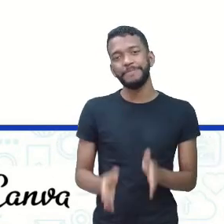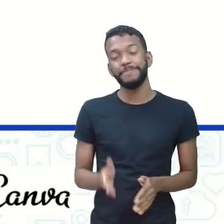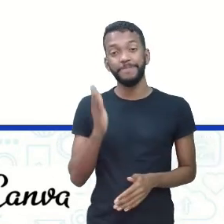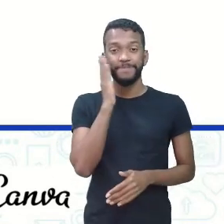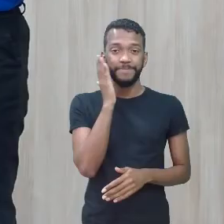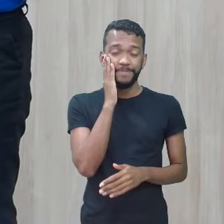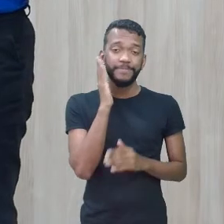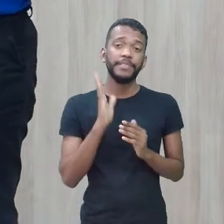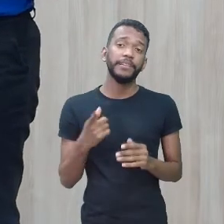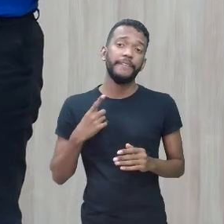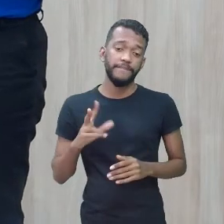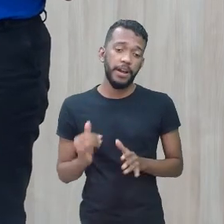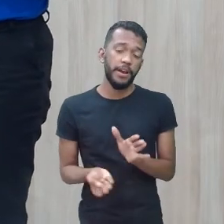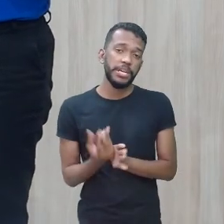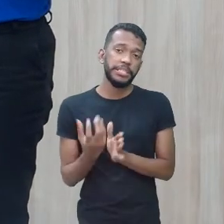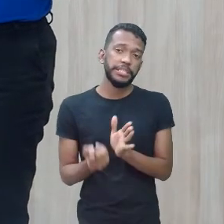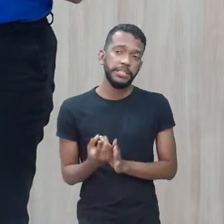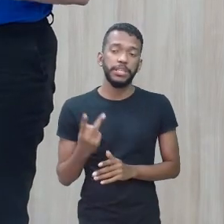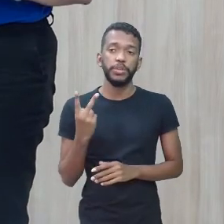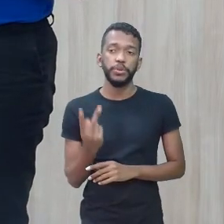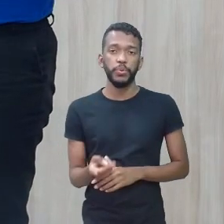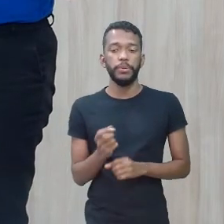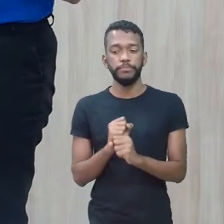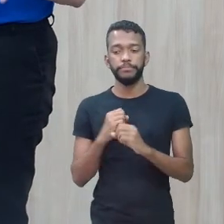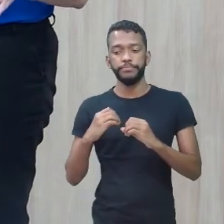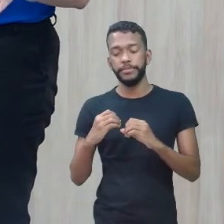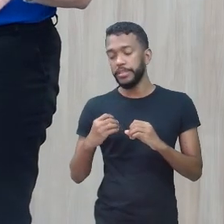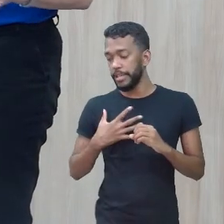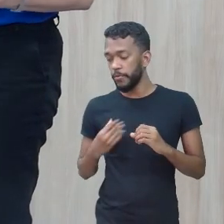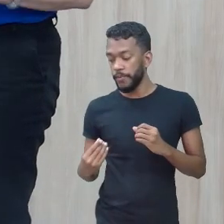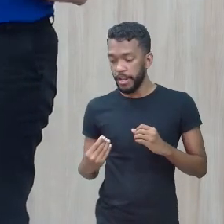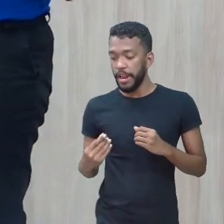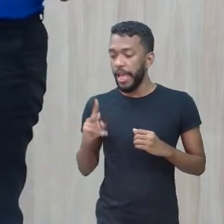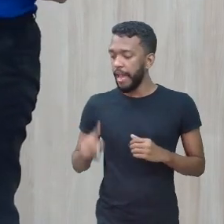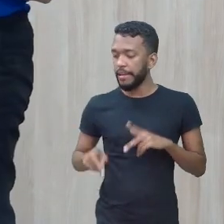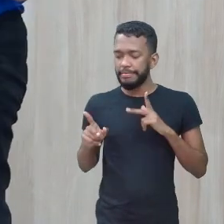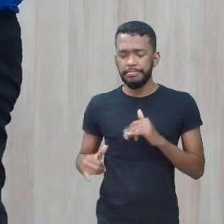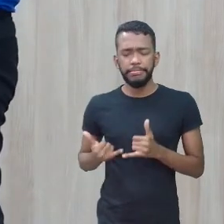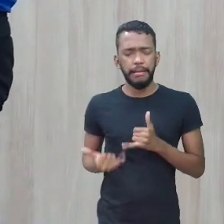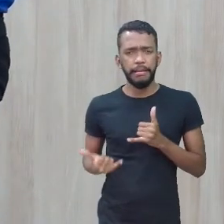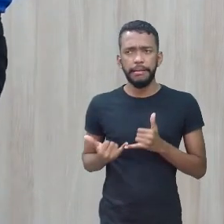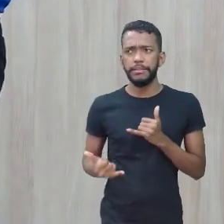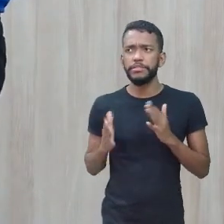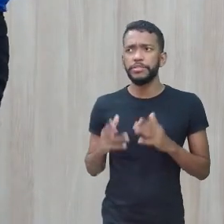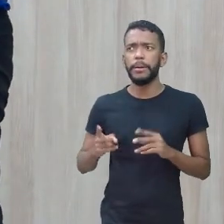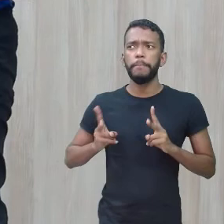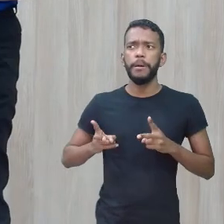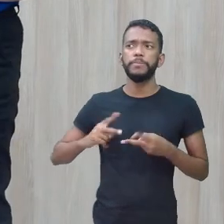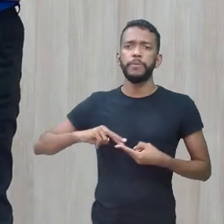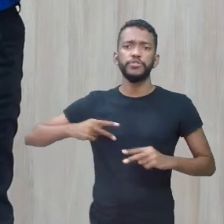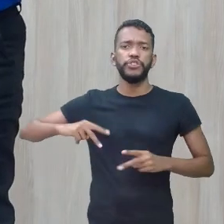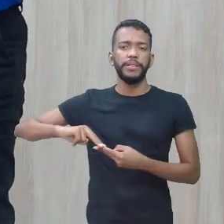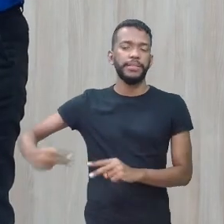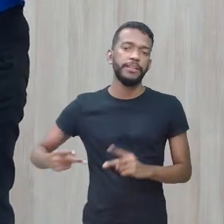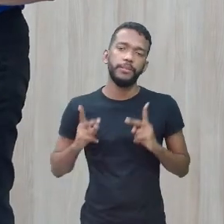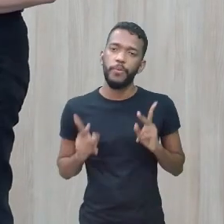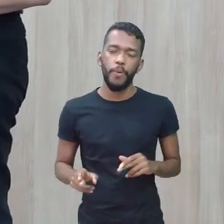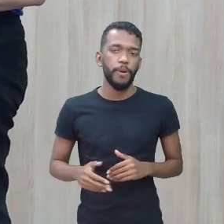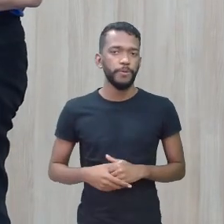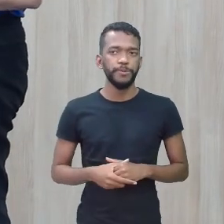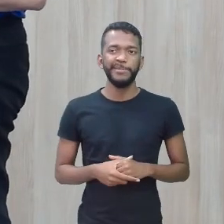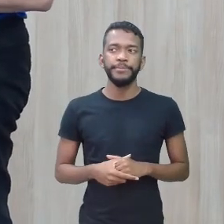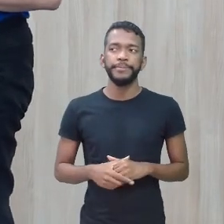vão originar duas células filhas idênticas, né? Idênticas com o mesmo código